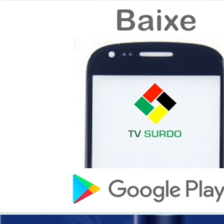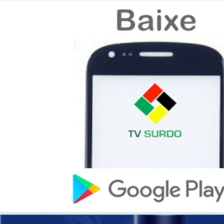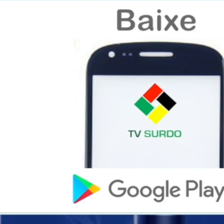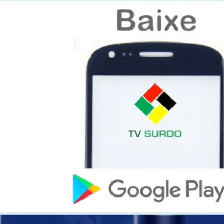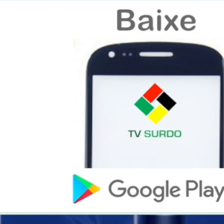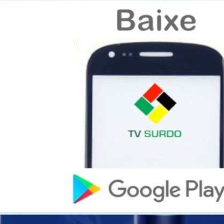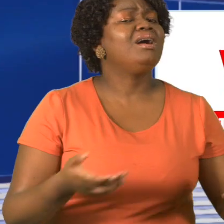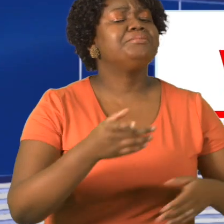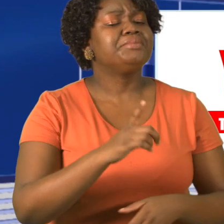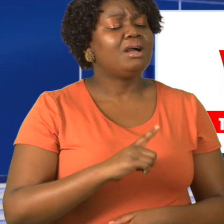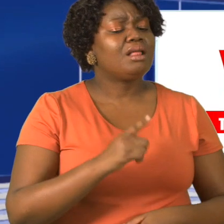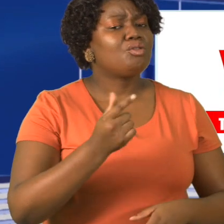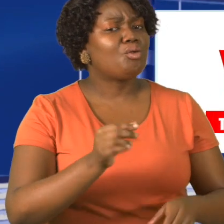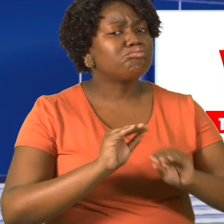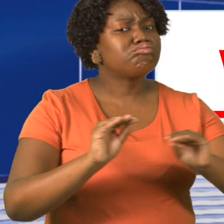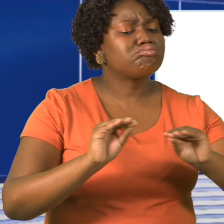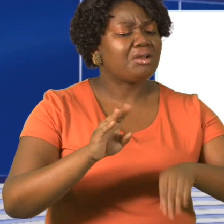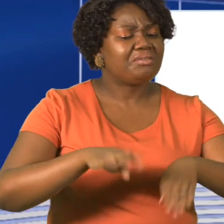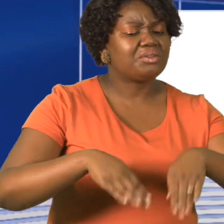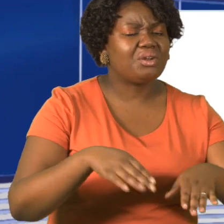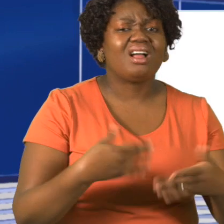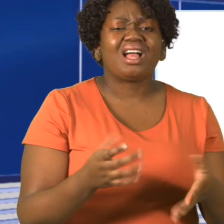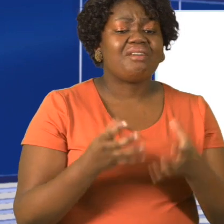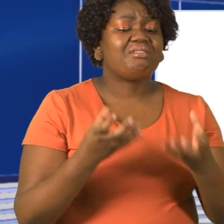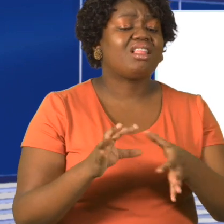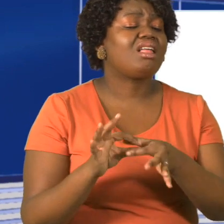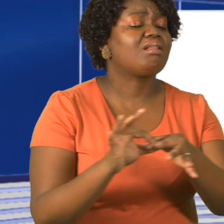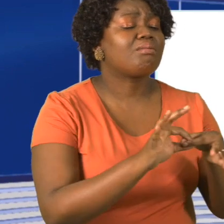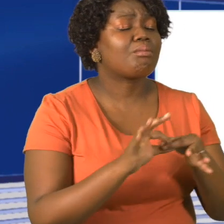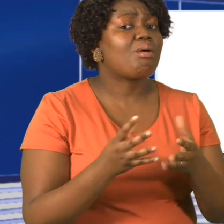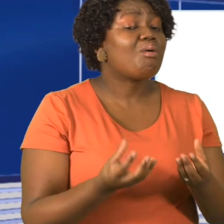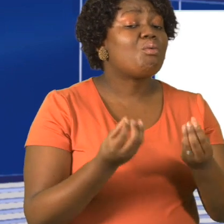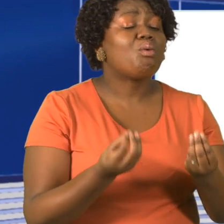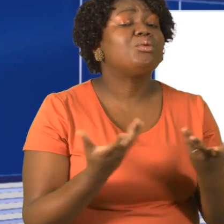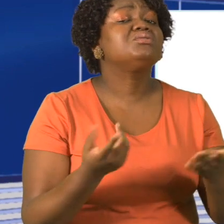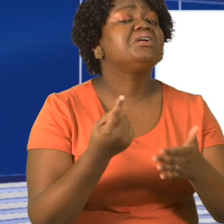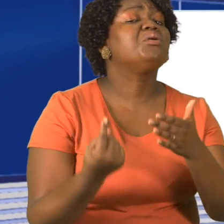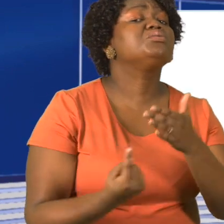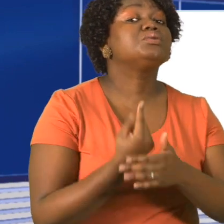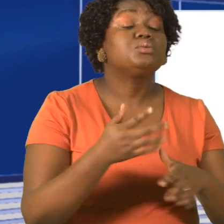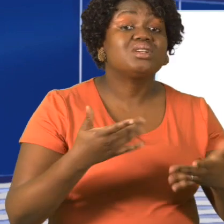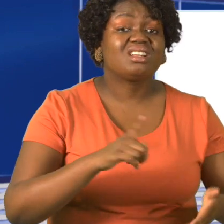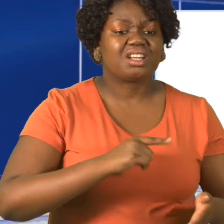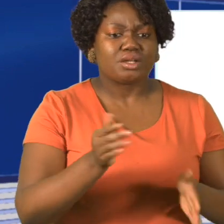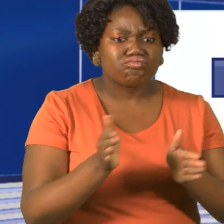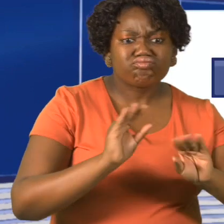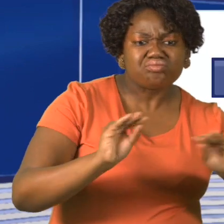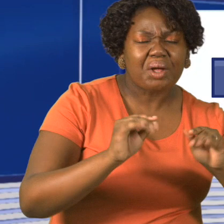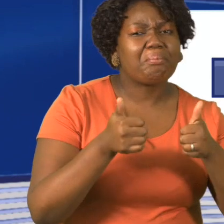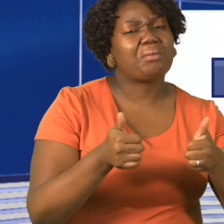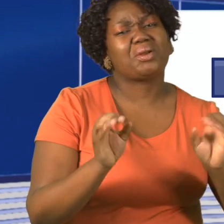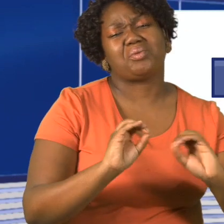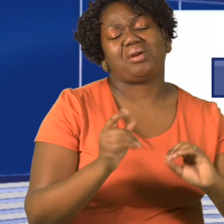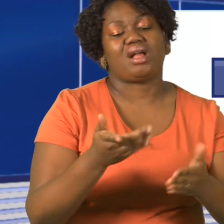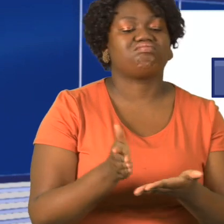clubes e os treinadores. A falta de união na classe dos treinadores de futebol em Moçambique também é apontada como uma das